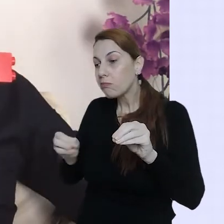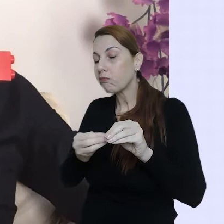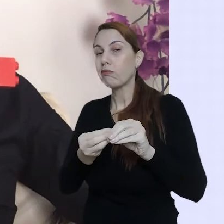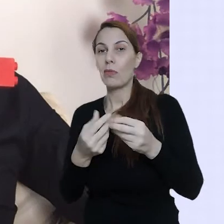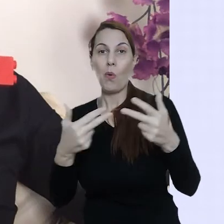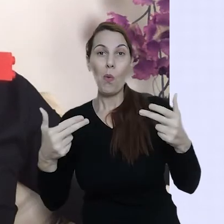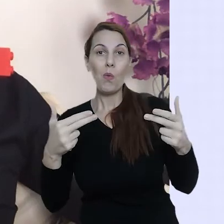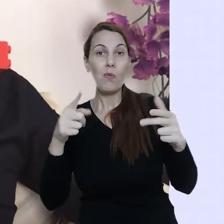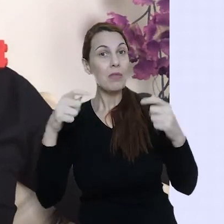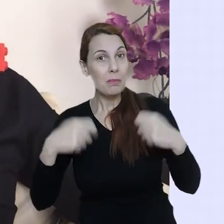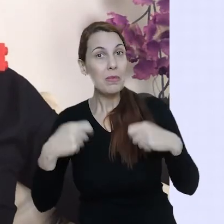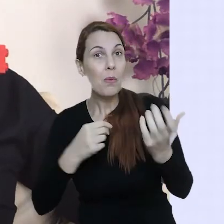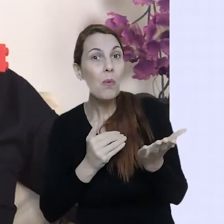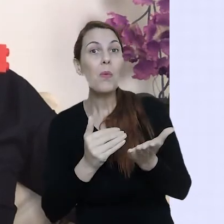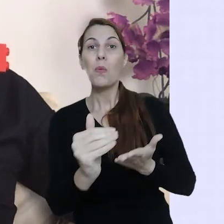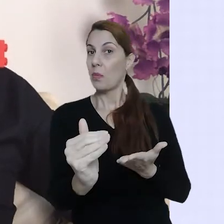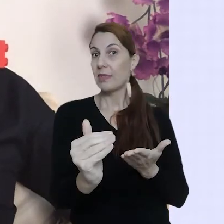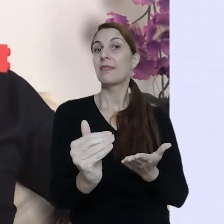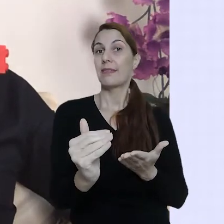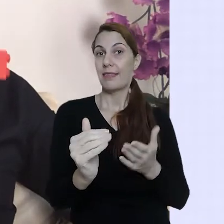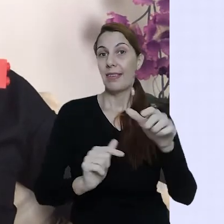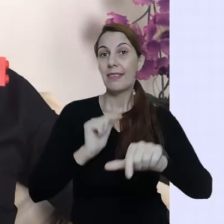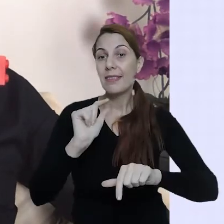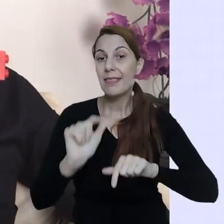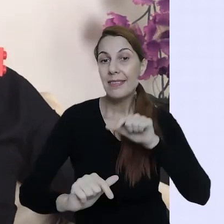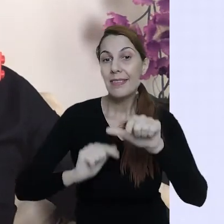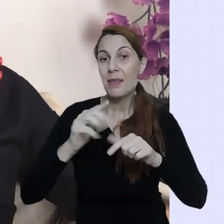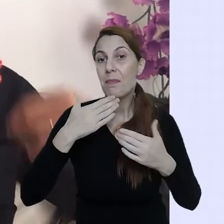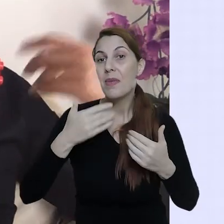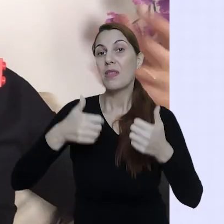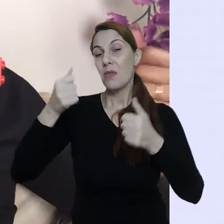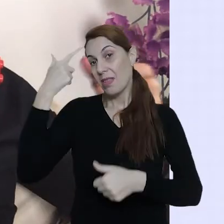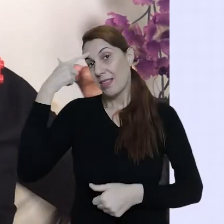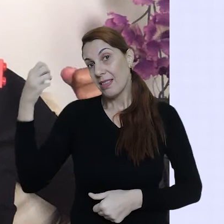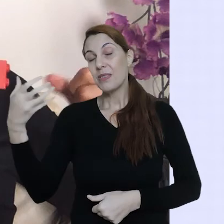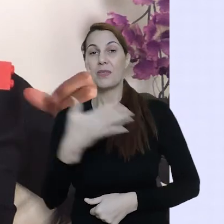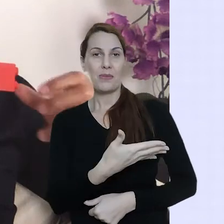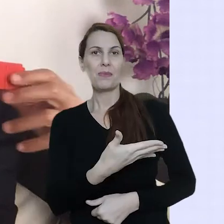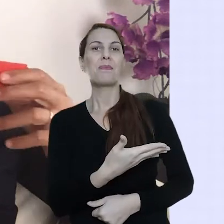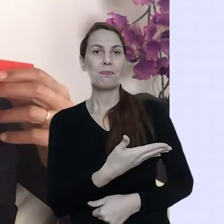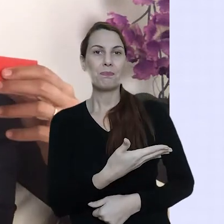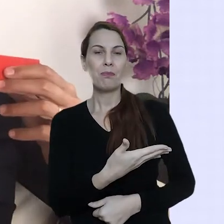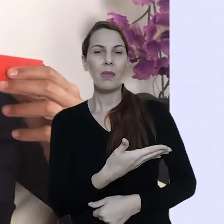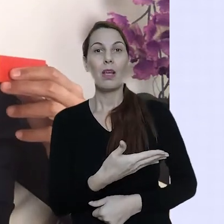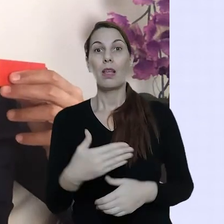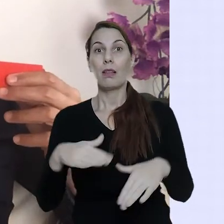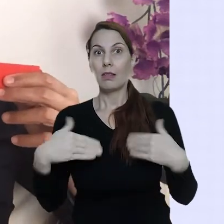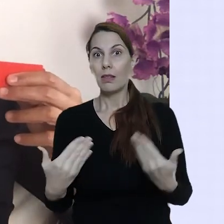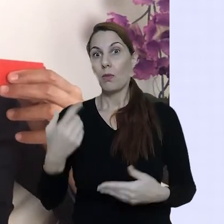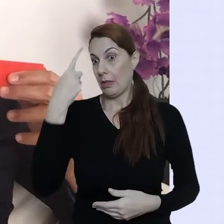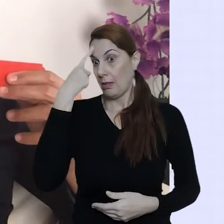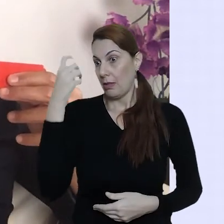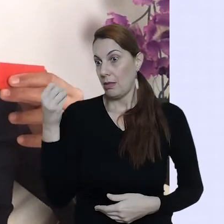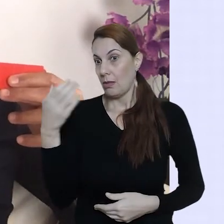que é necessário para você começar a ter a possibilidade de inovação. E essa